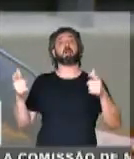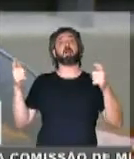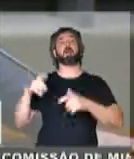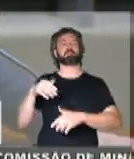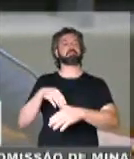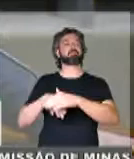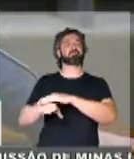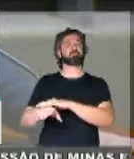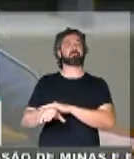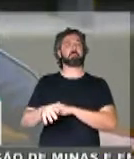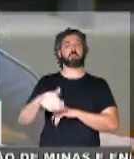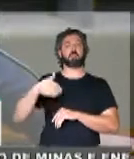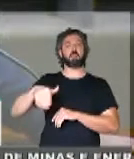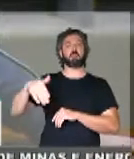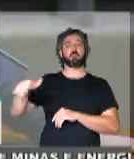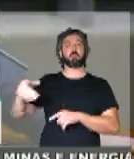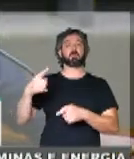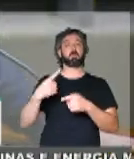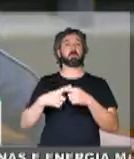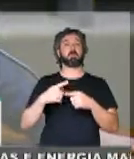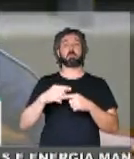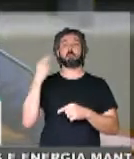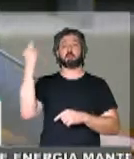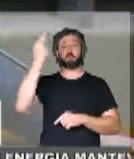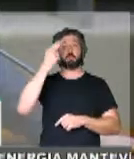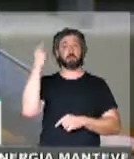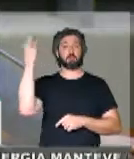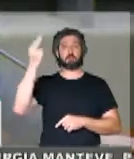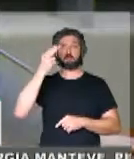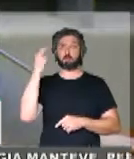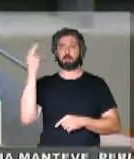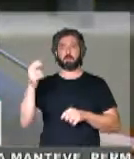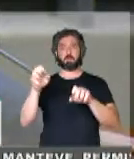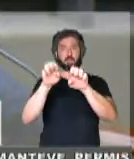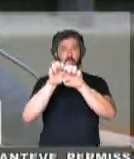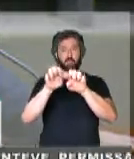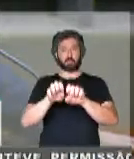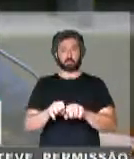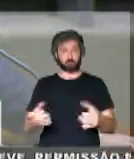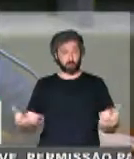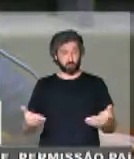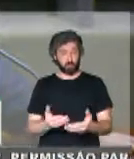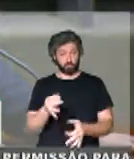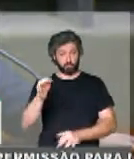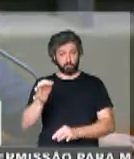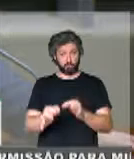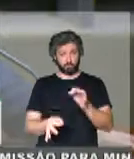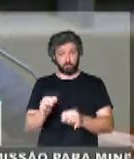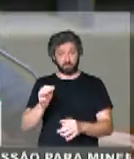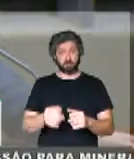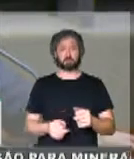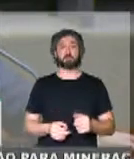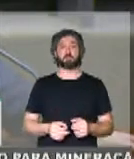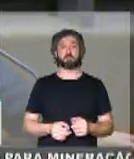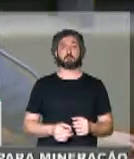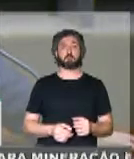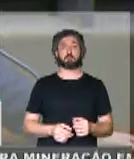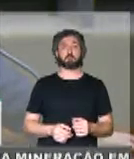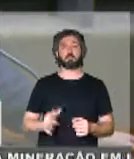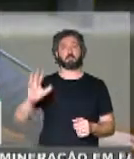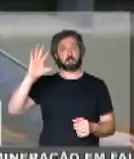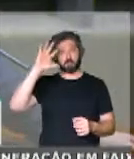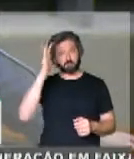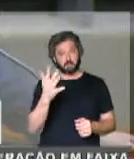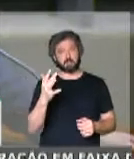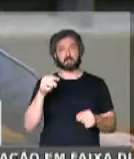sendo arquivado, porque não há como, com a estrutura que nós temos hoje na justiça brasileira,